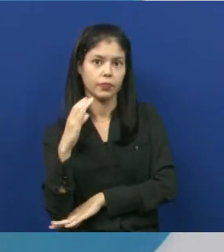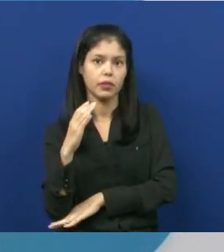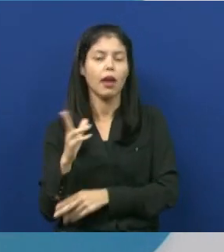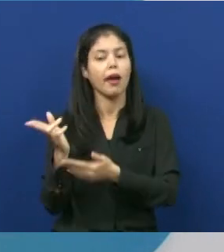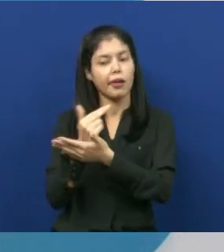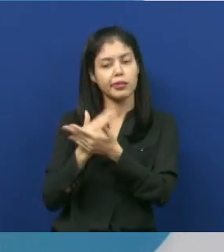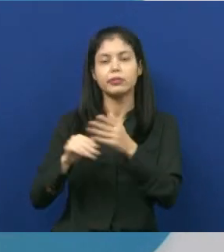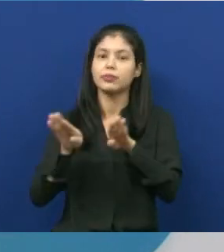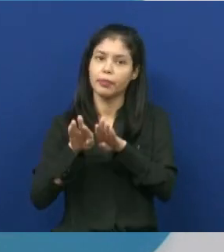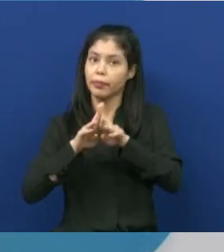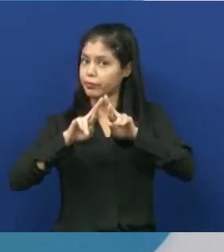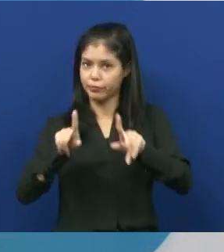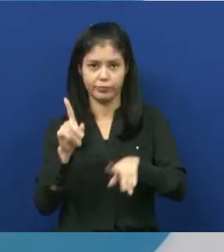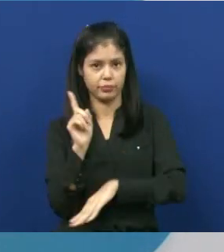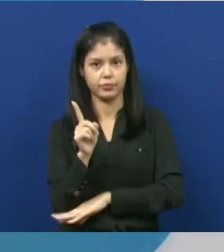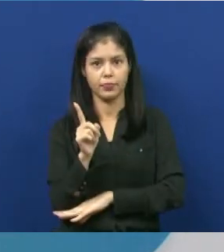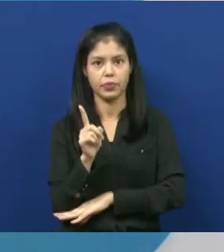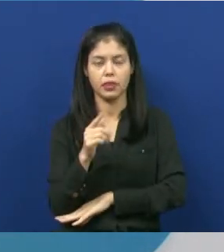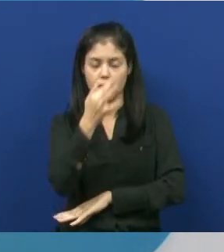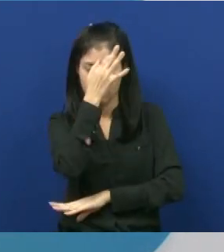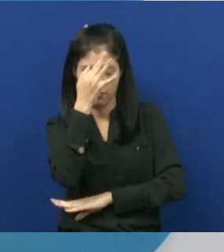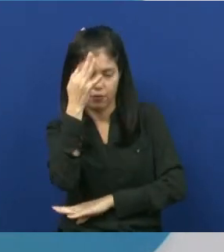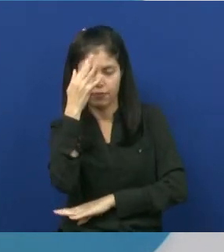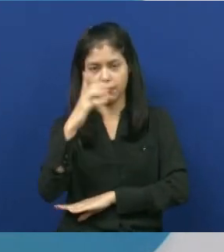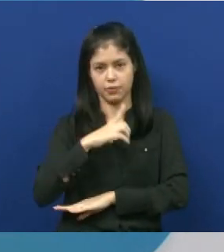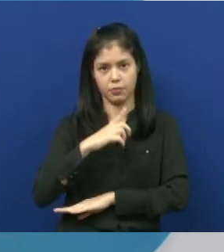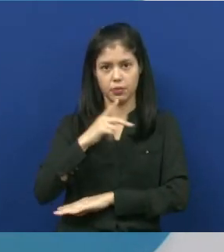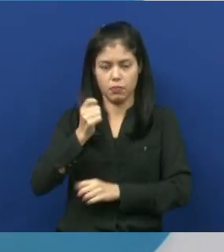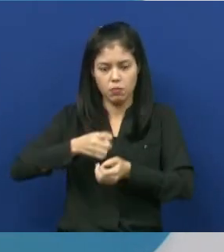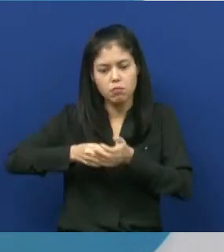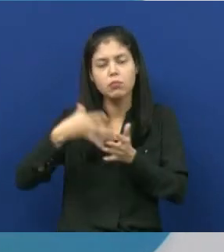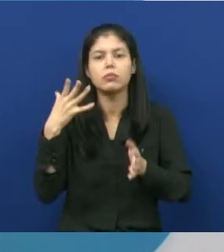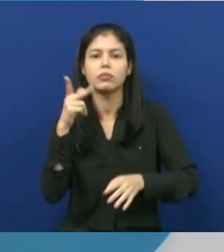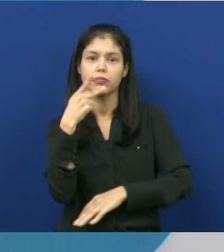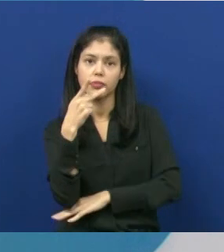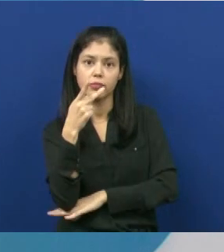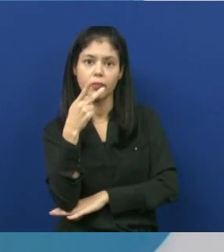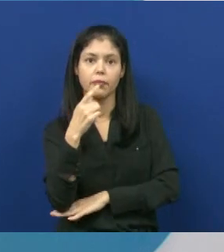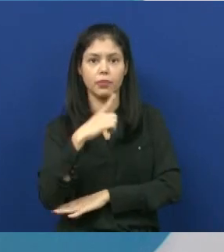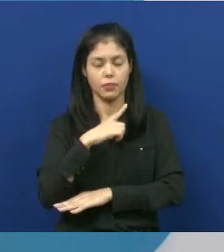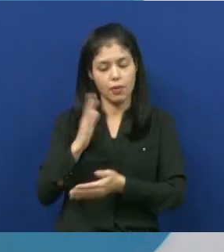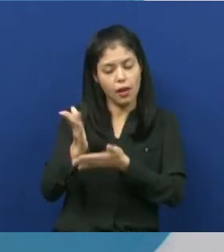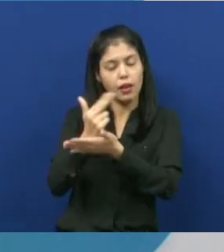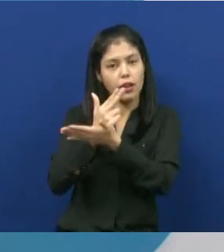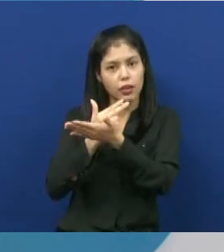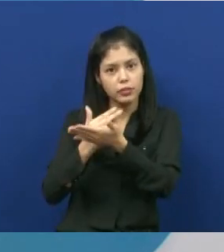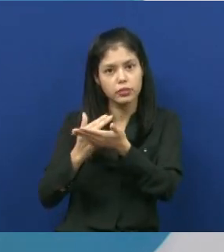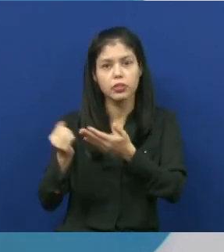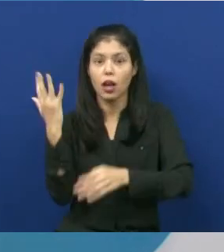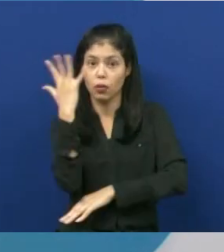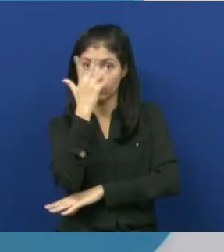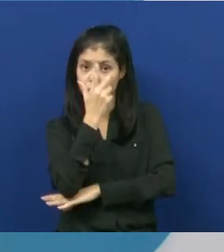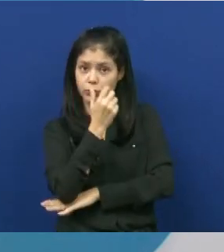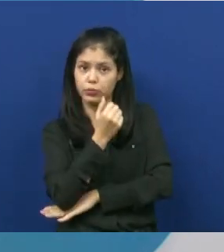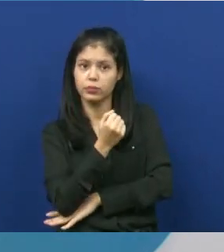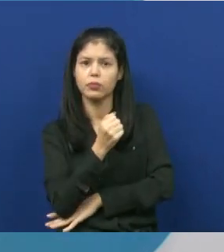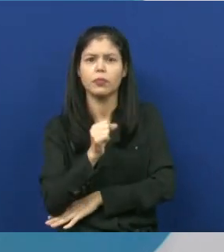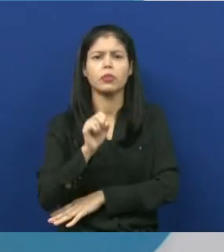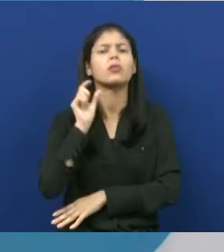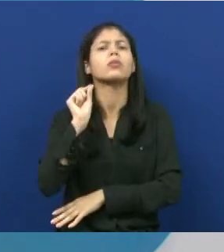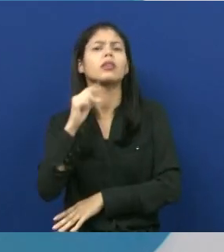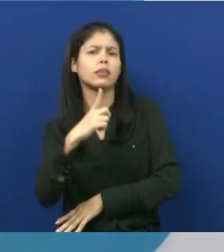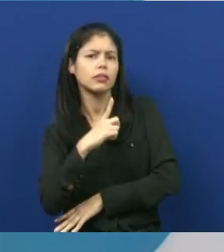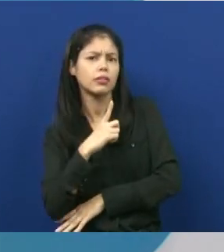seria diferente. A filosofia tem muito a dizer com relação à arte, ao belo. Será que existe